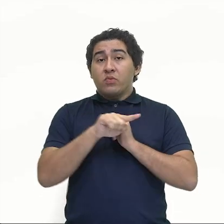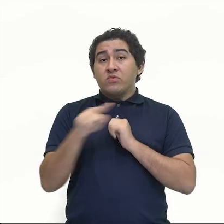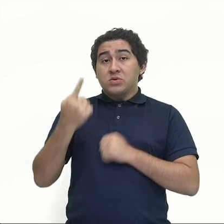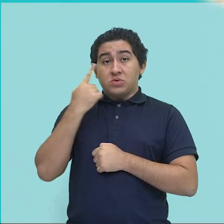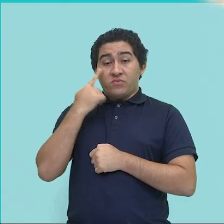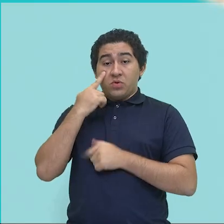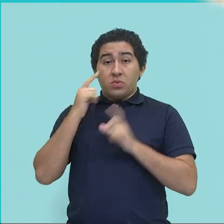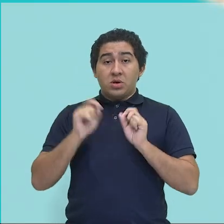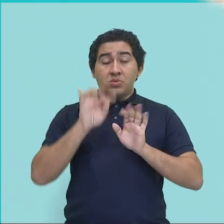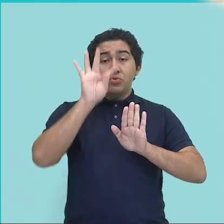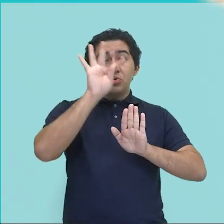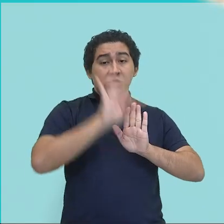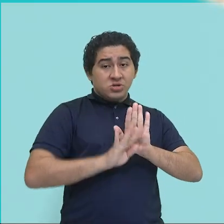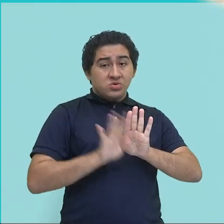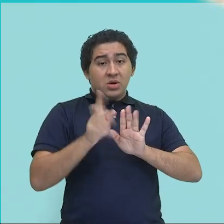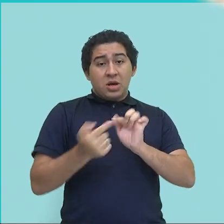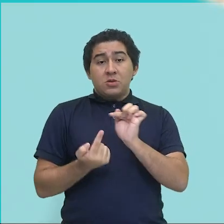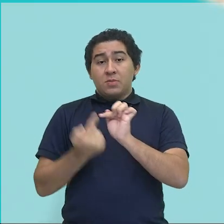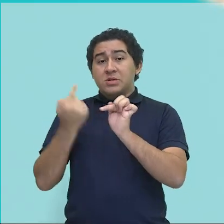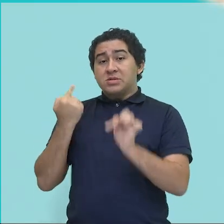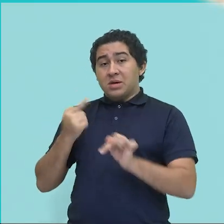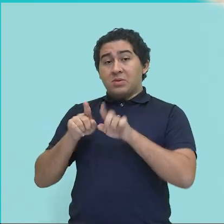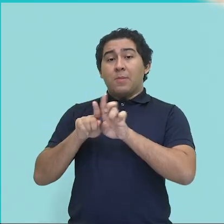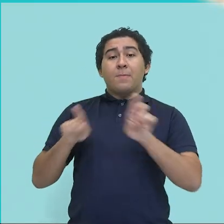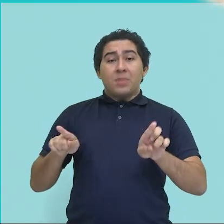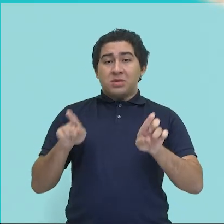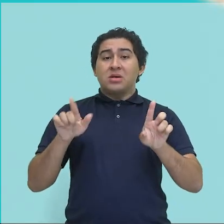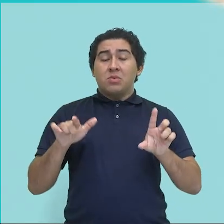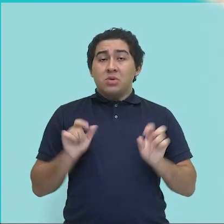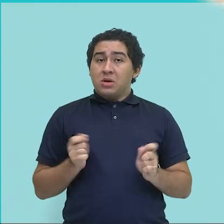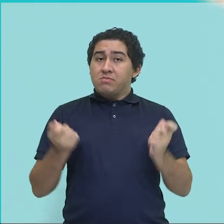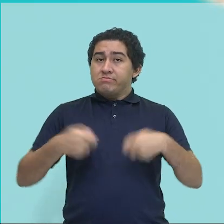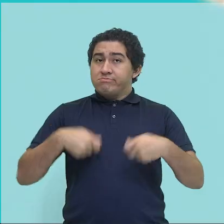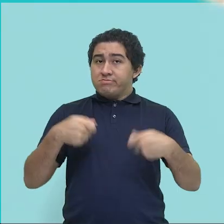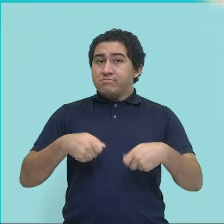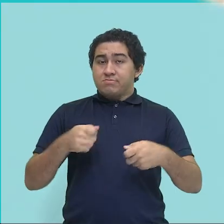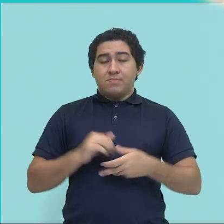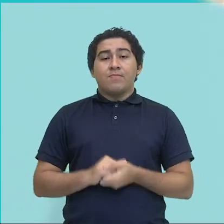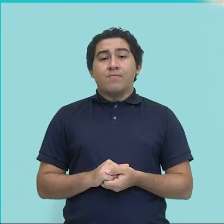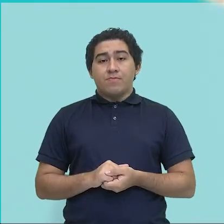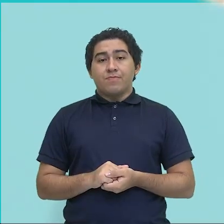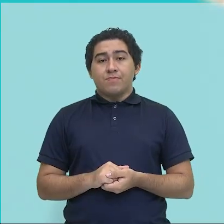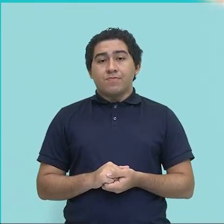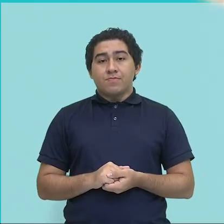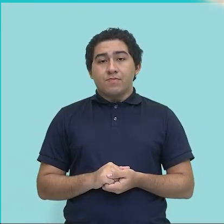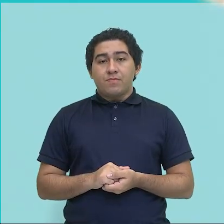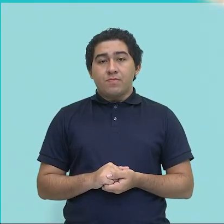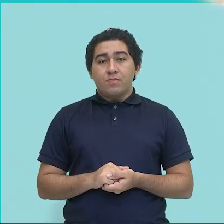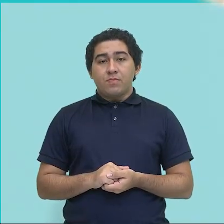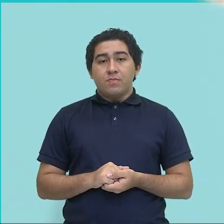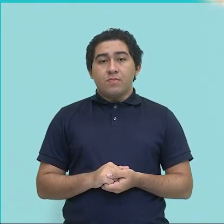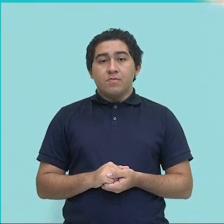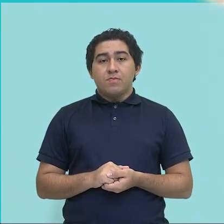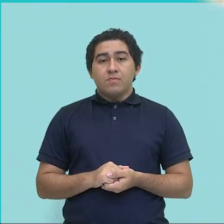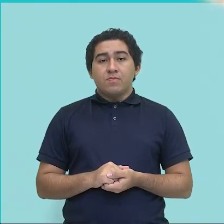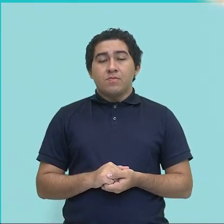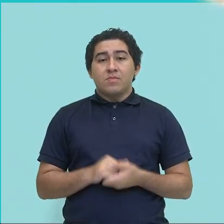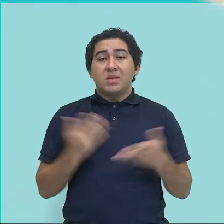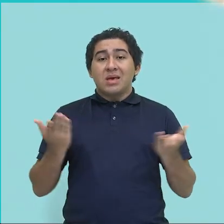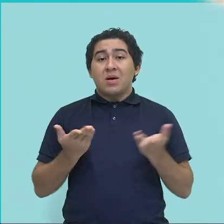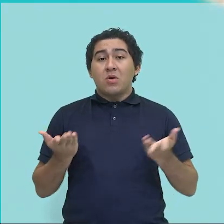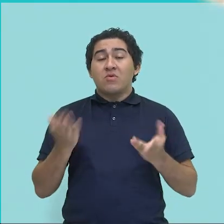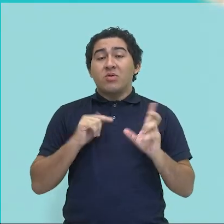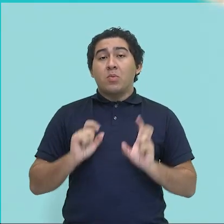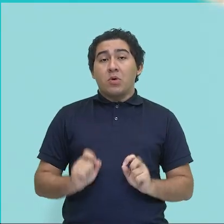eles são arcaicos, mas são super necessários, ok? Vamos agora, eu vou trazer para uma